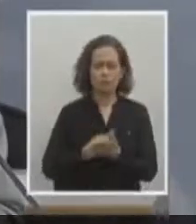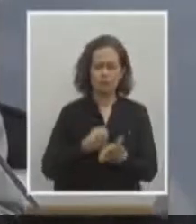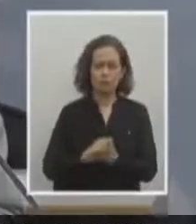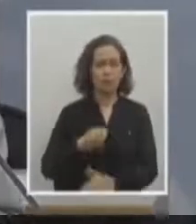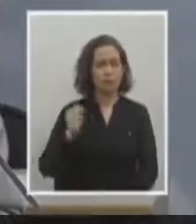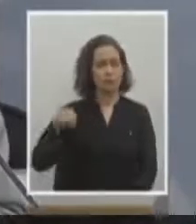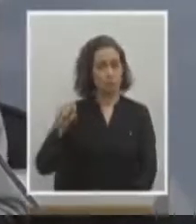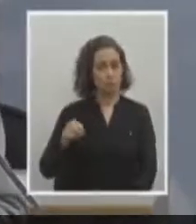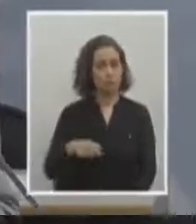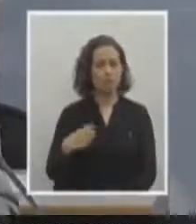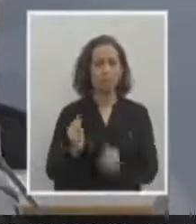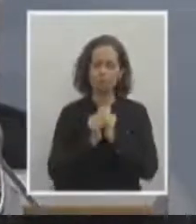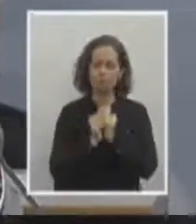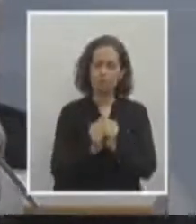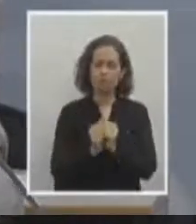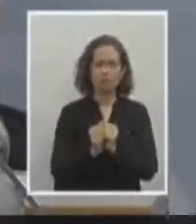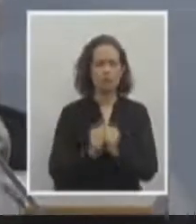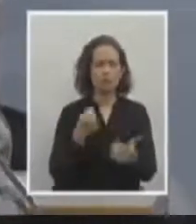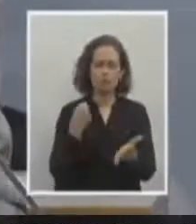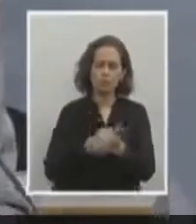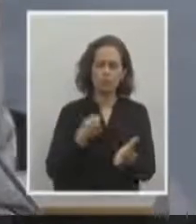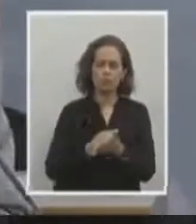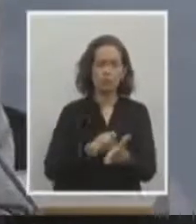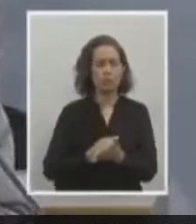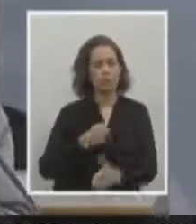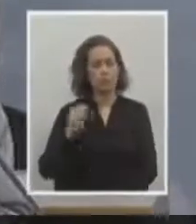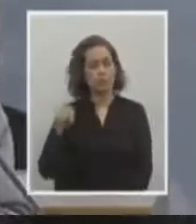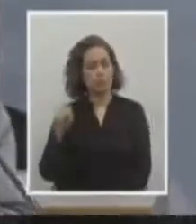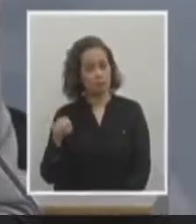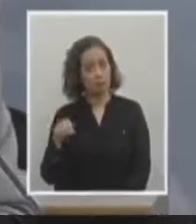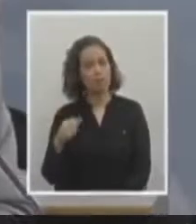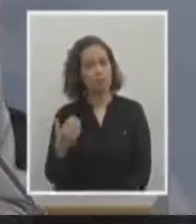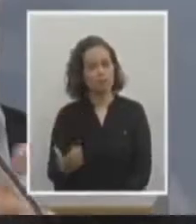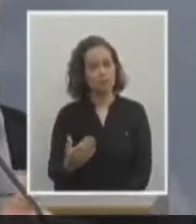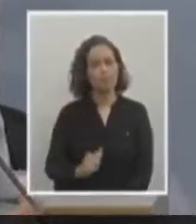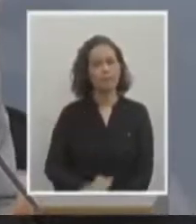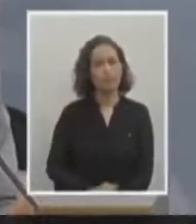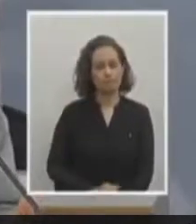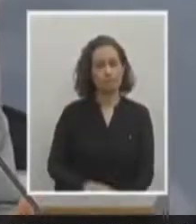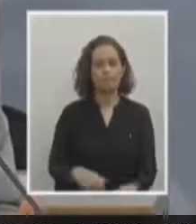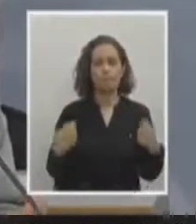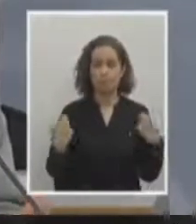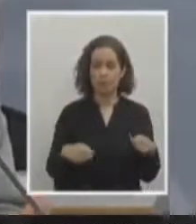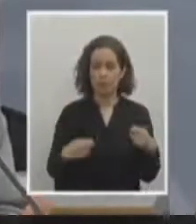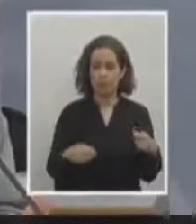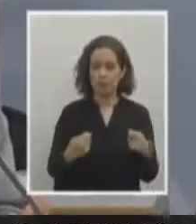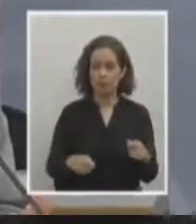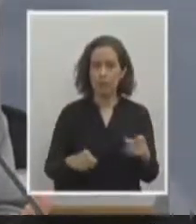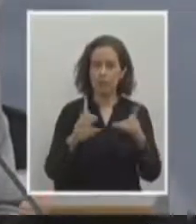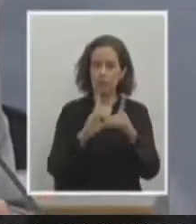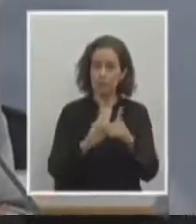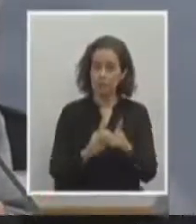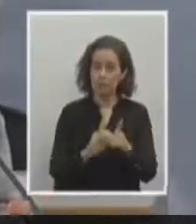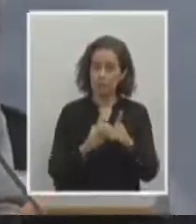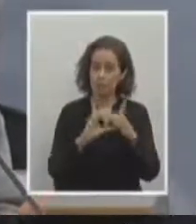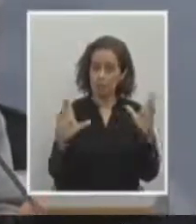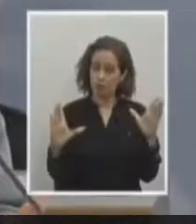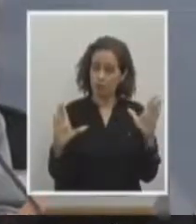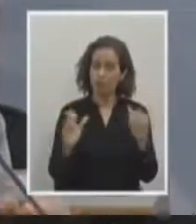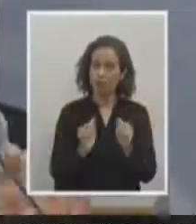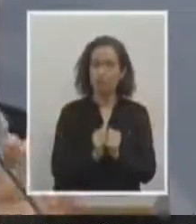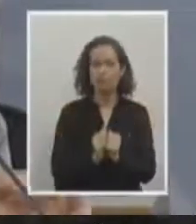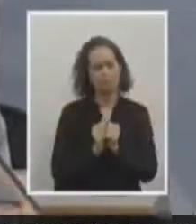vamos caminhar, vamos fazer essa caminhada em conjunto. Temos que ser democráticos e